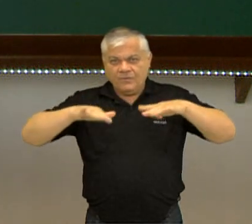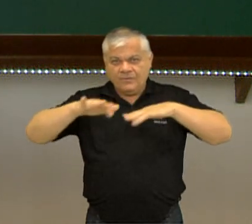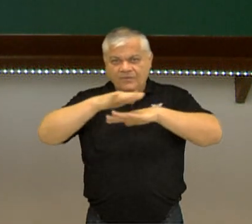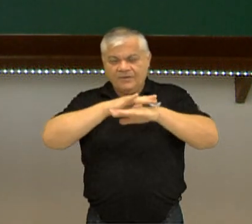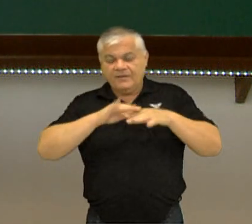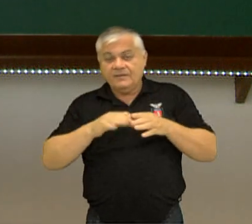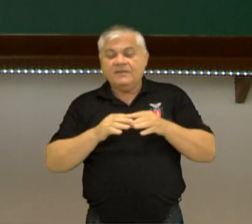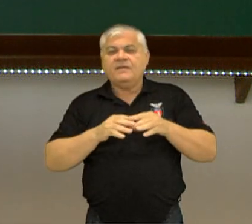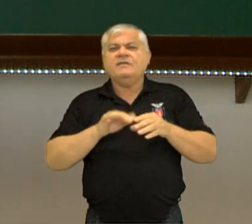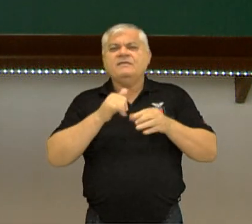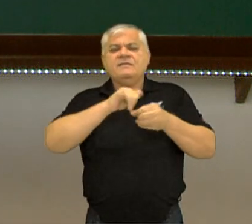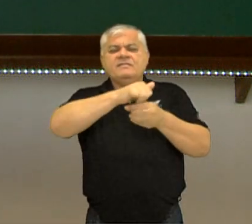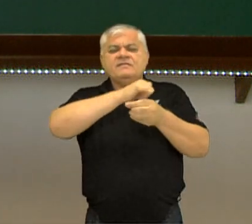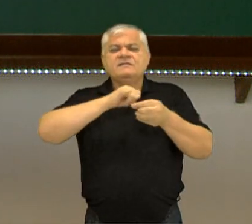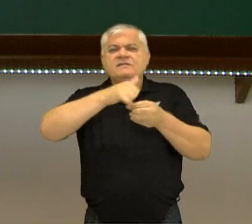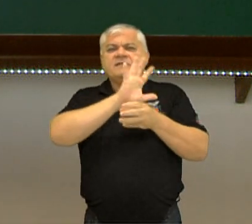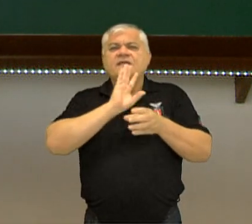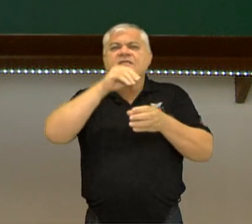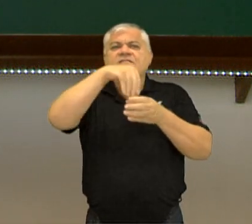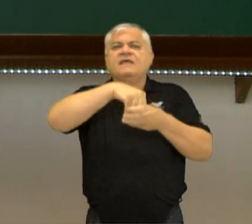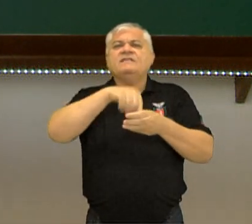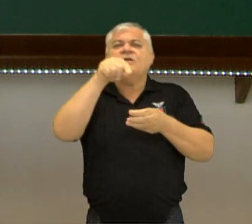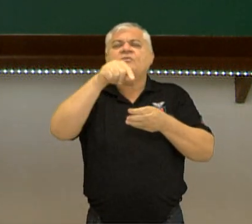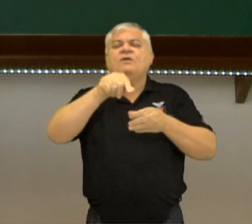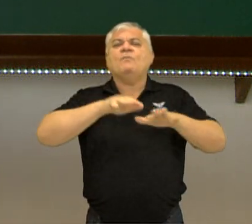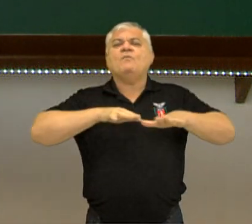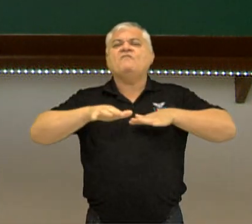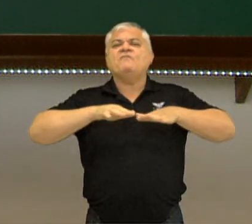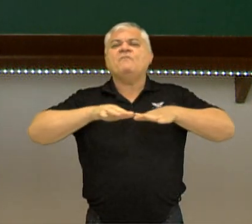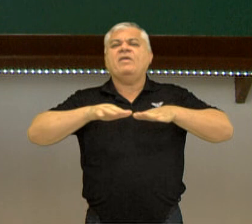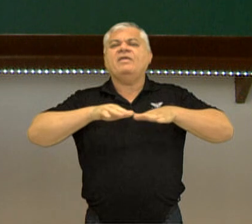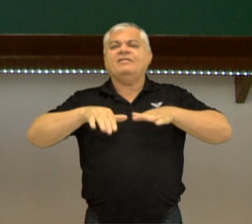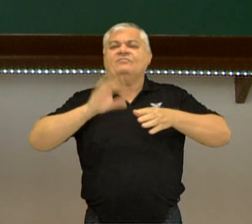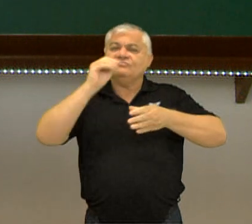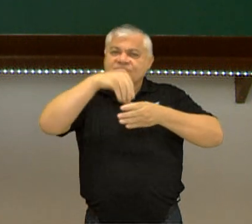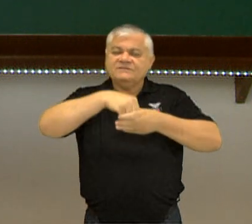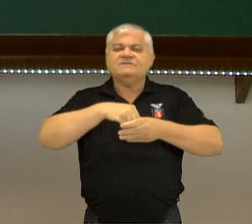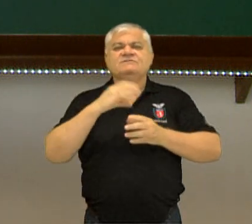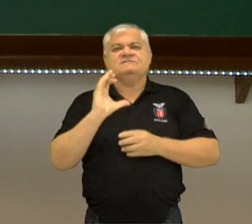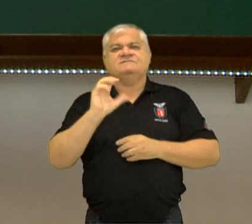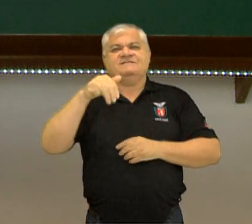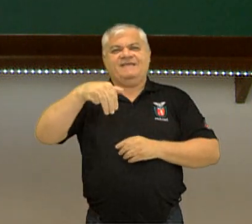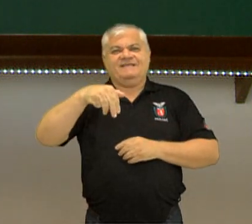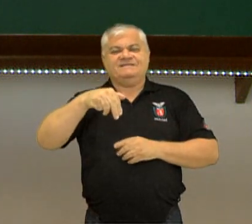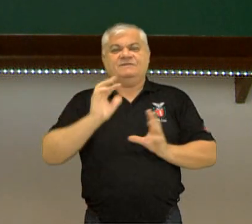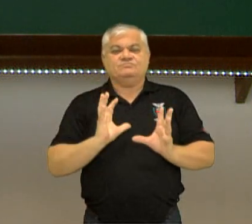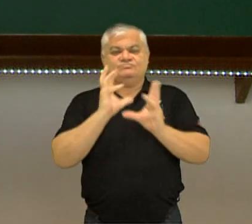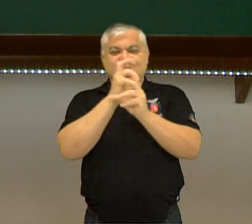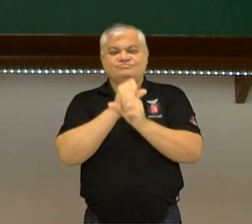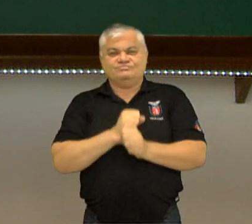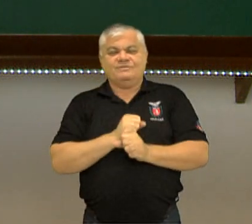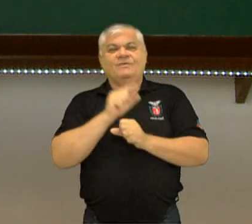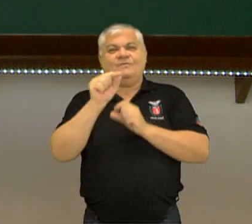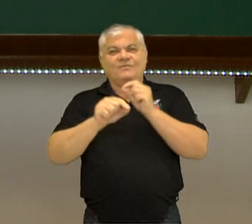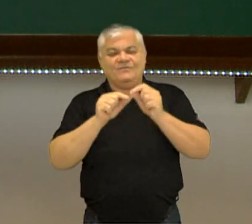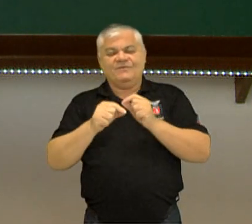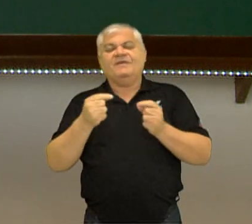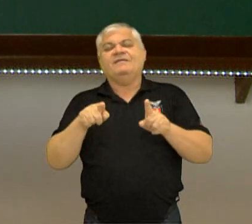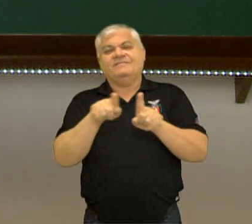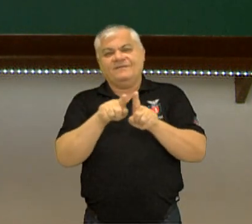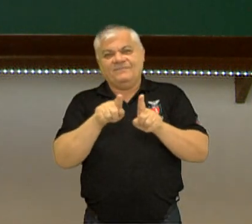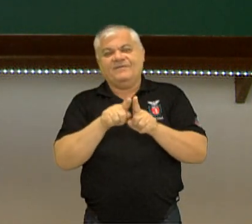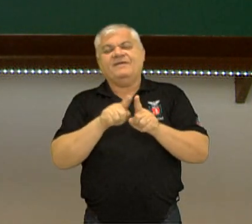energia interna? A energia interna é a energia do movimento das moléculas, que é a energia cinética, somado com uma energia